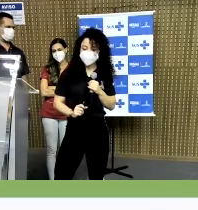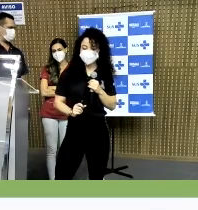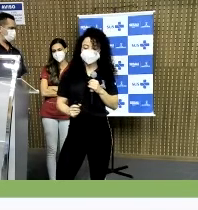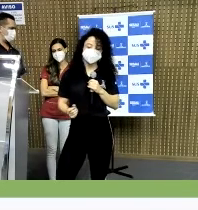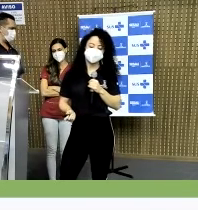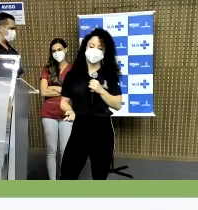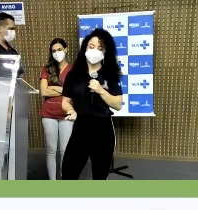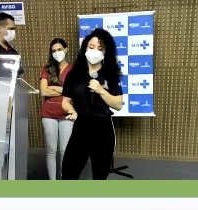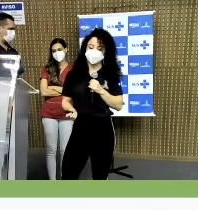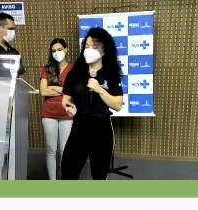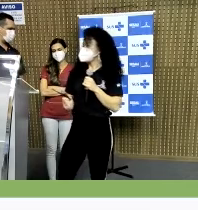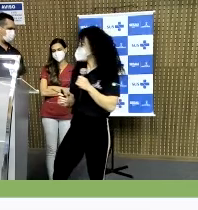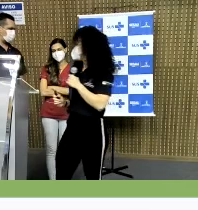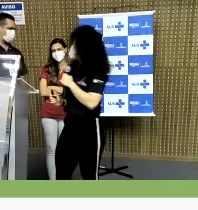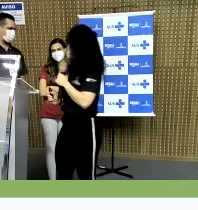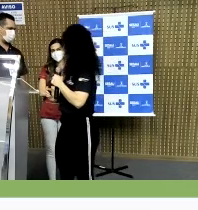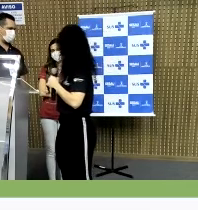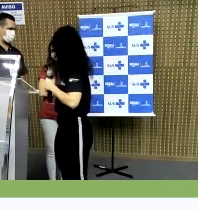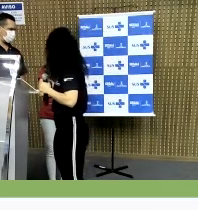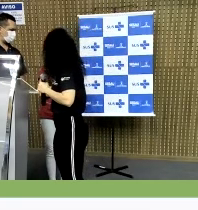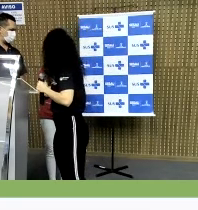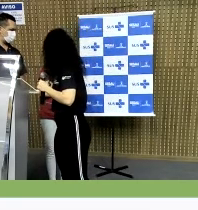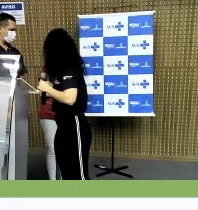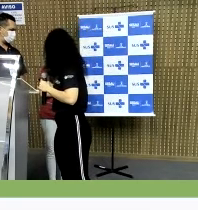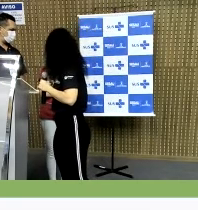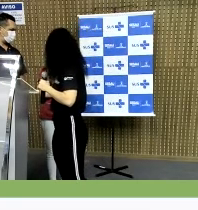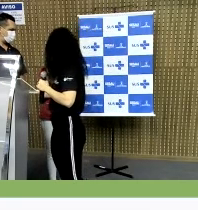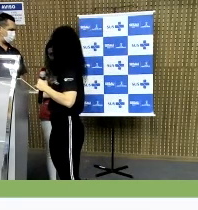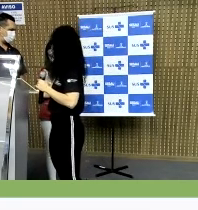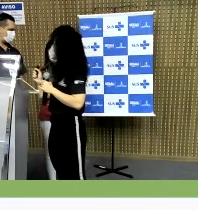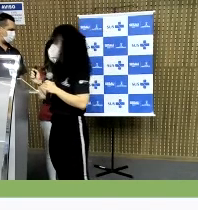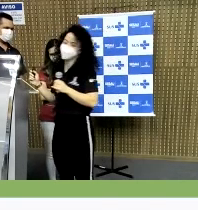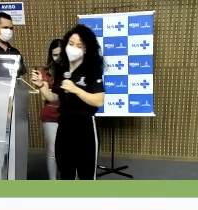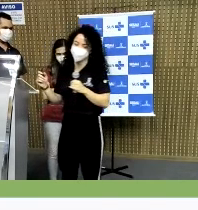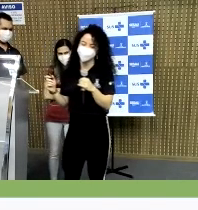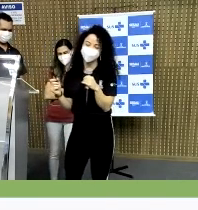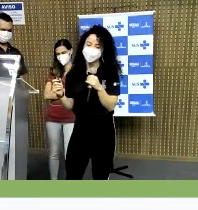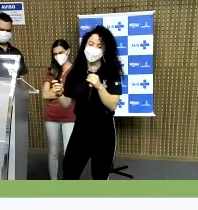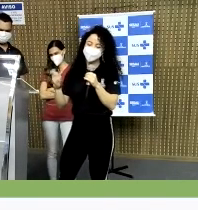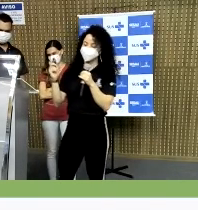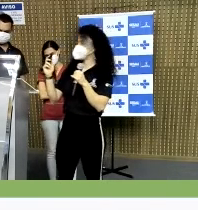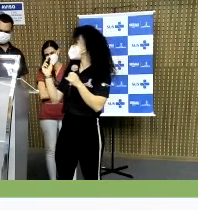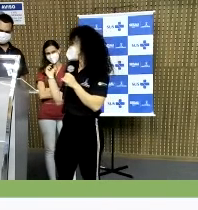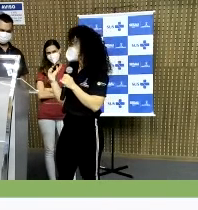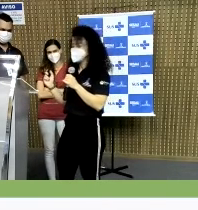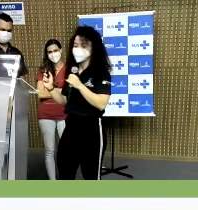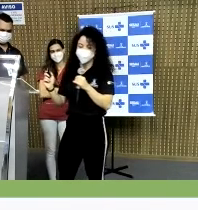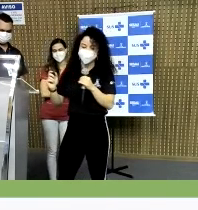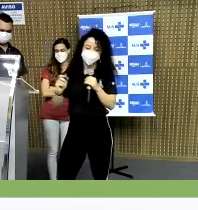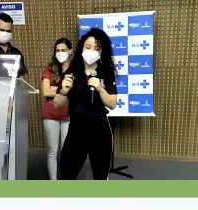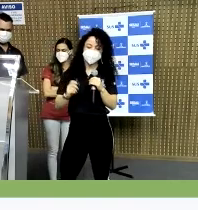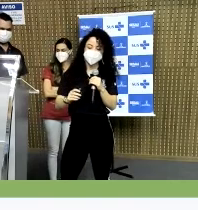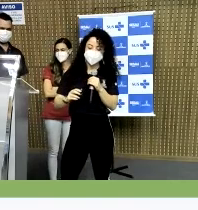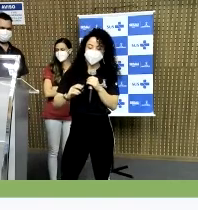Em relação à atenção à saúde nutricional. Pode ir? Eu esqueci que era parte